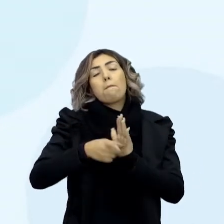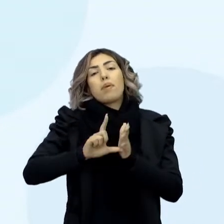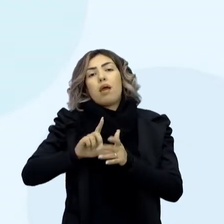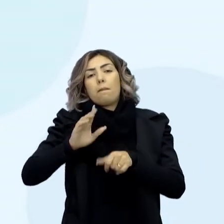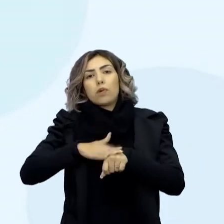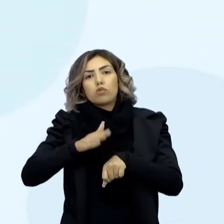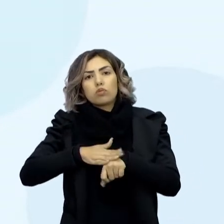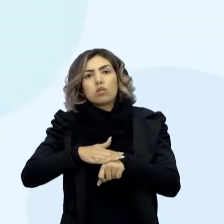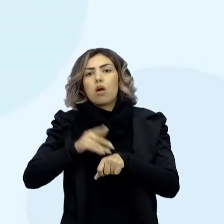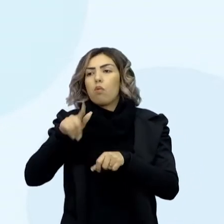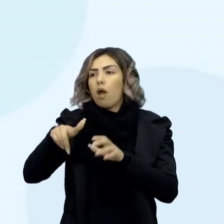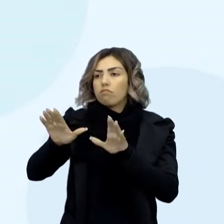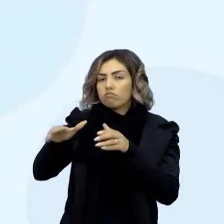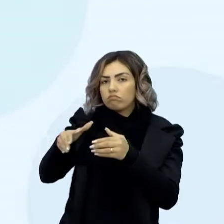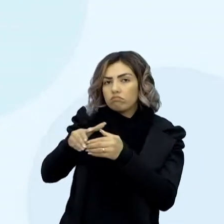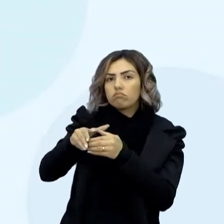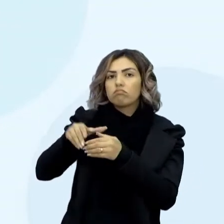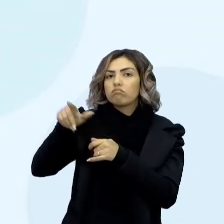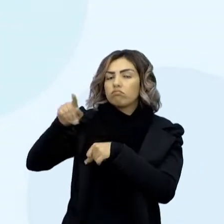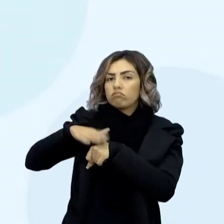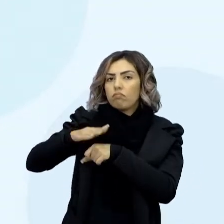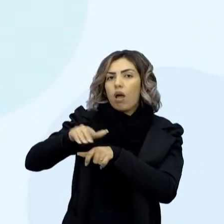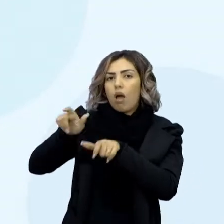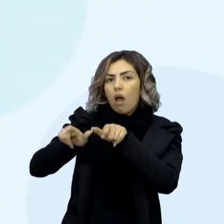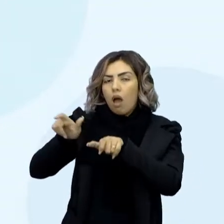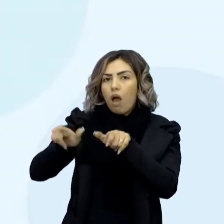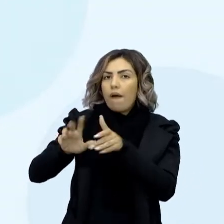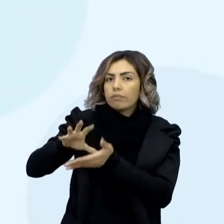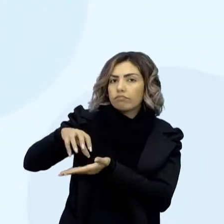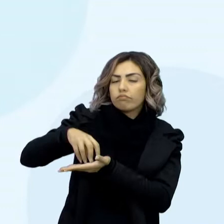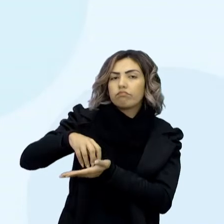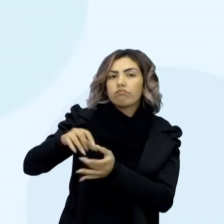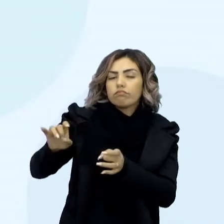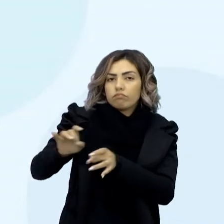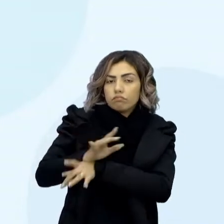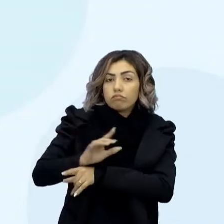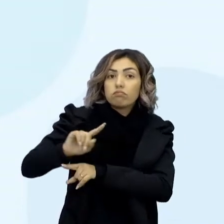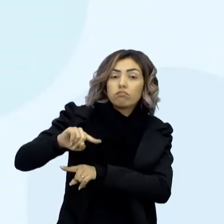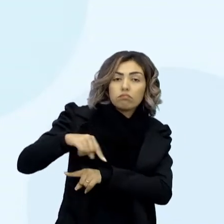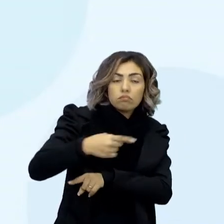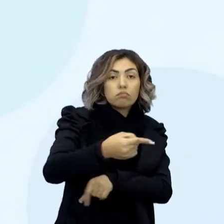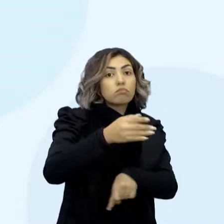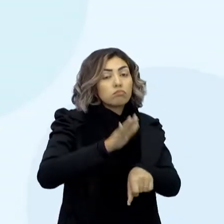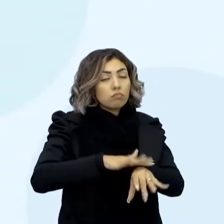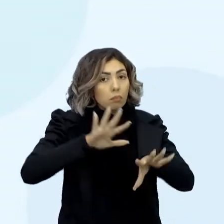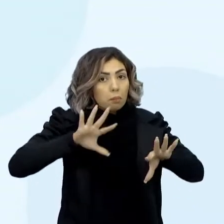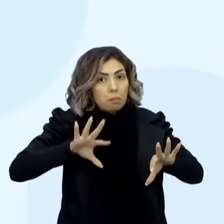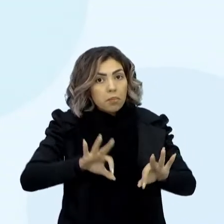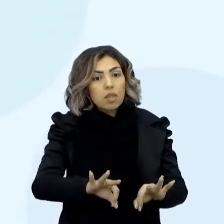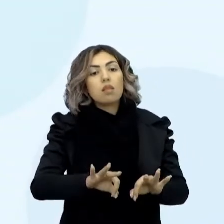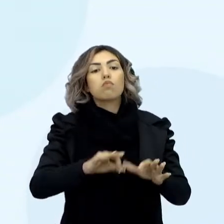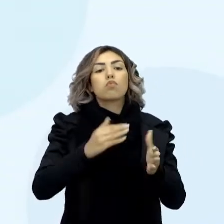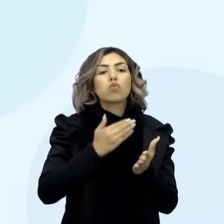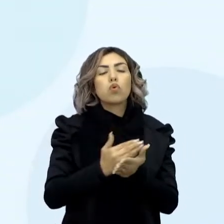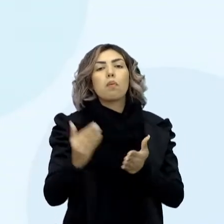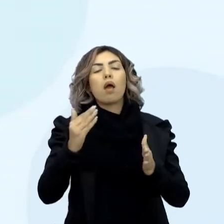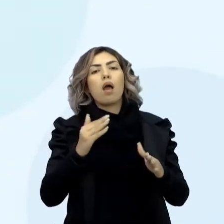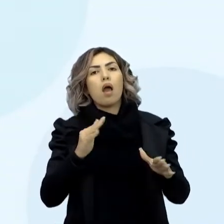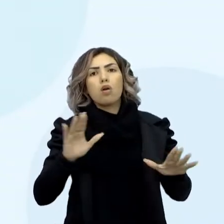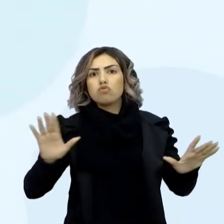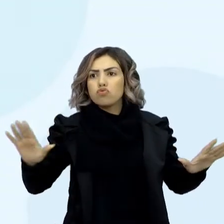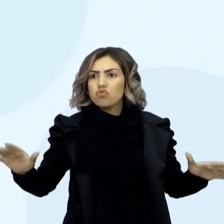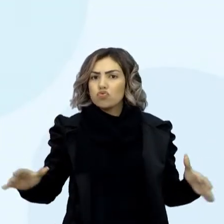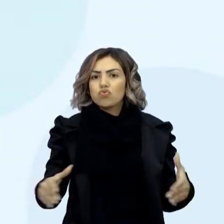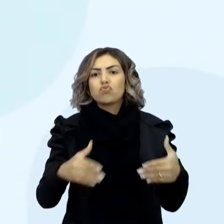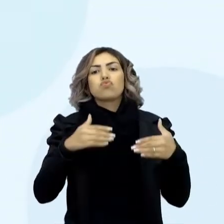são as produtoras, os produtores, enfim, que aí chega na hora da produção, que é fazer, que começa a desenvolver todo mundo que